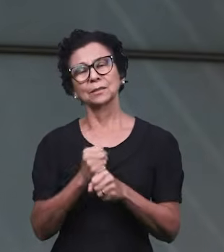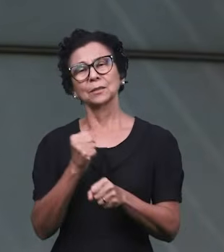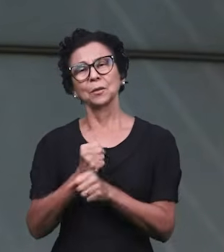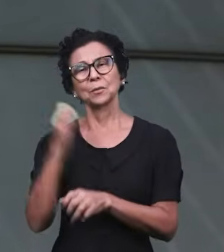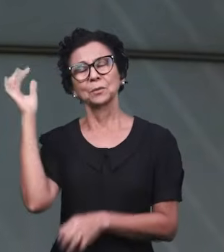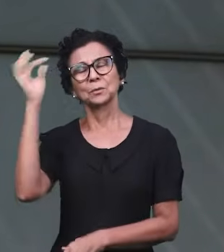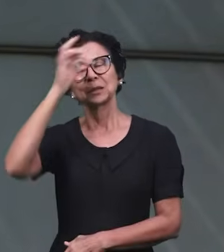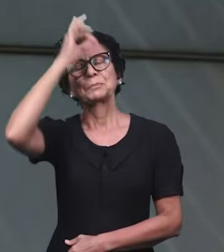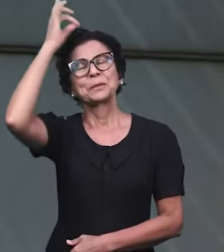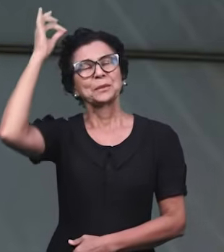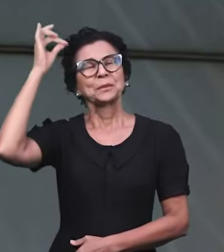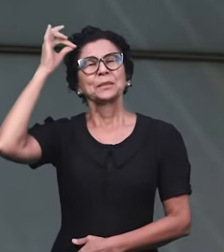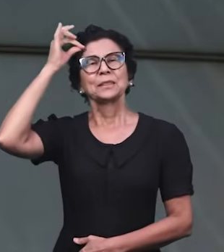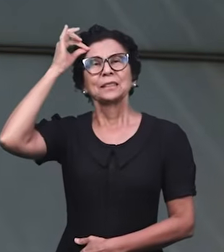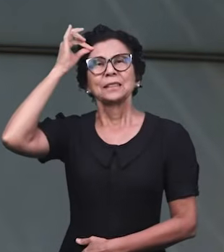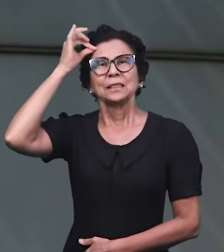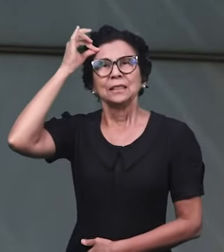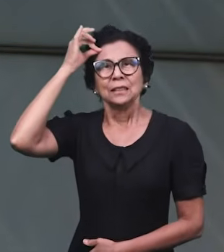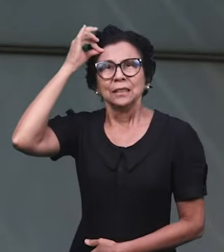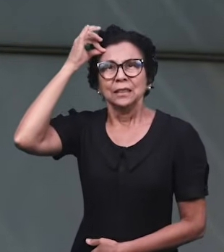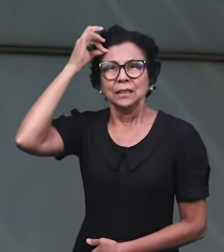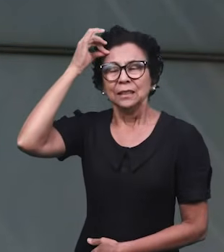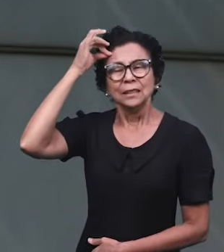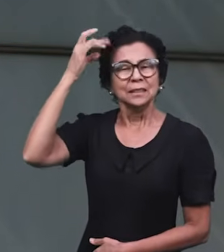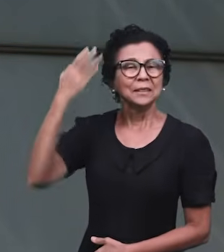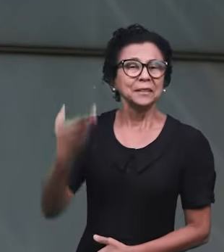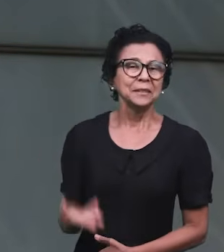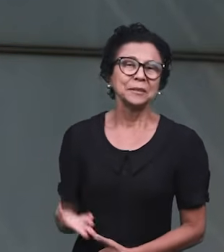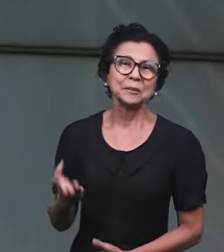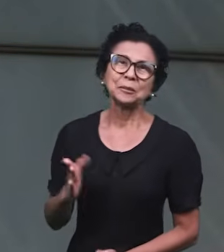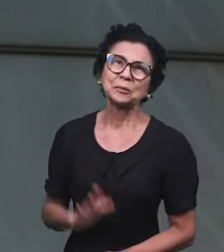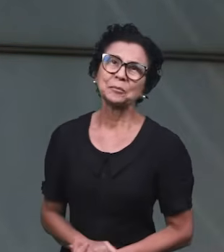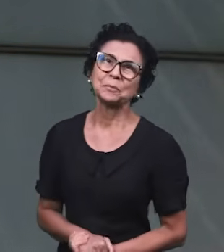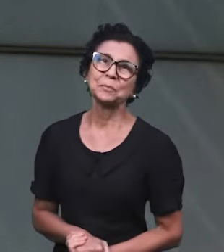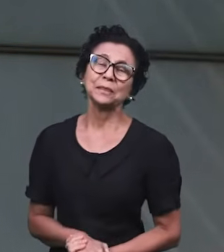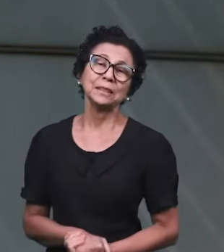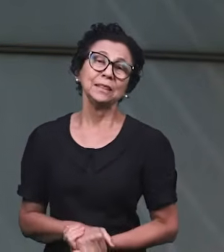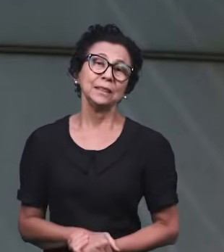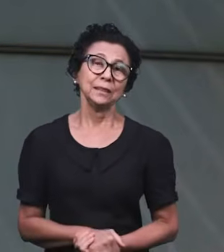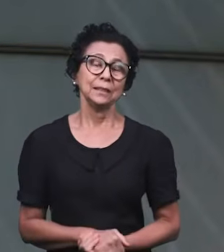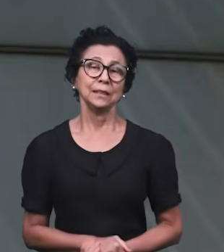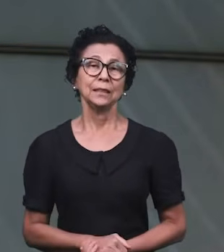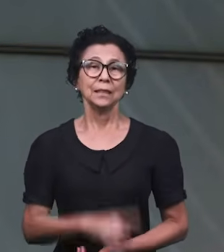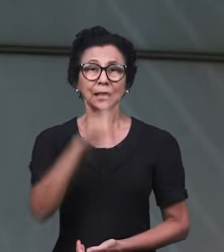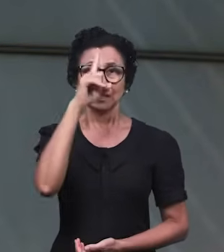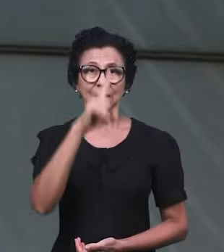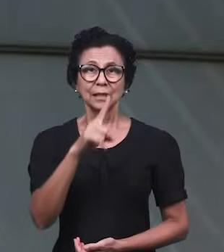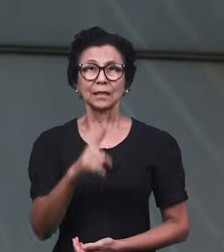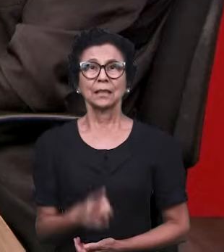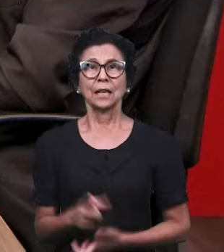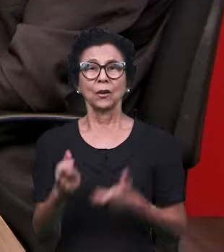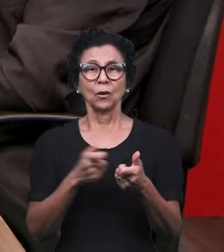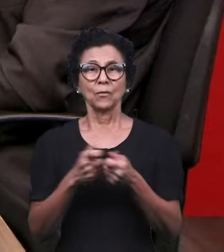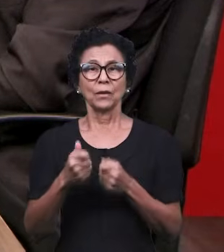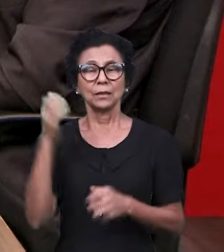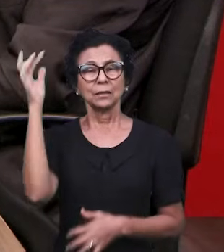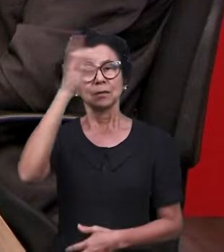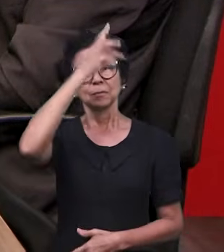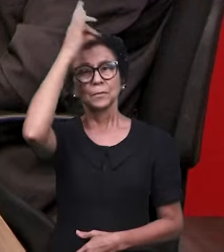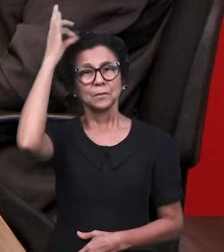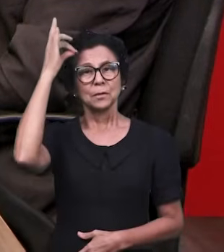Santo, onde o que nós vemos de excelência aqui é o governo e o domínio do Espírito Santo. O que é importante é